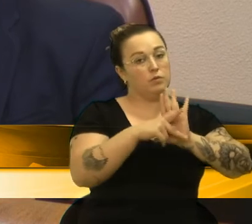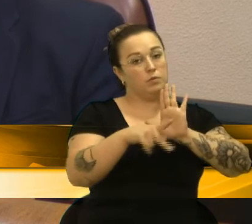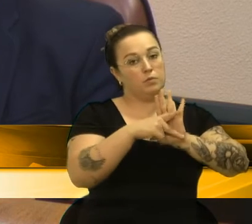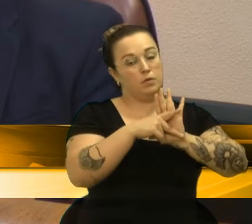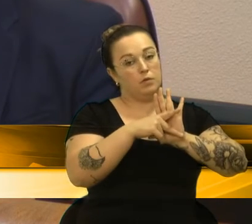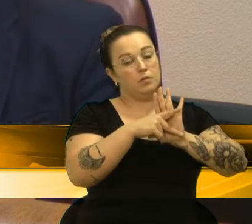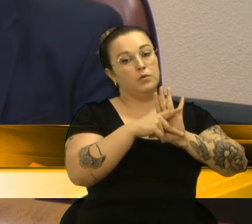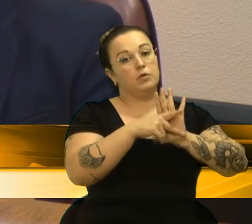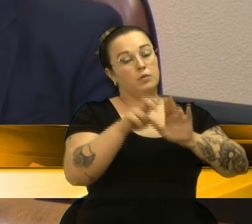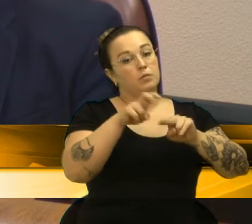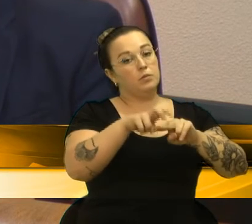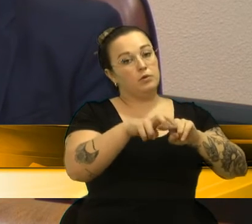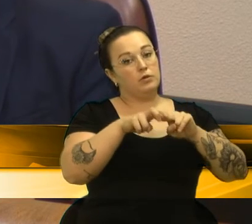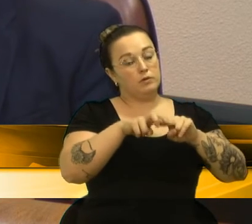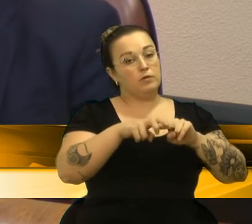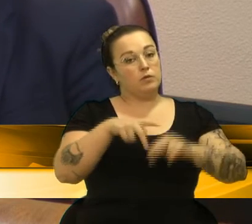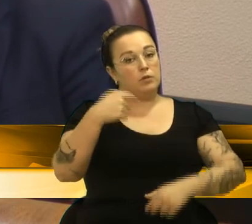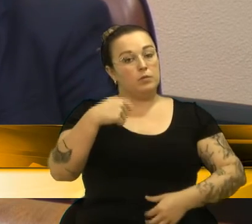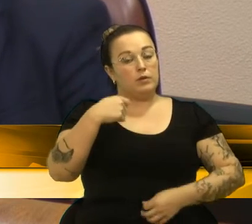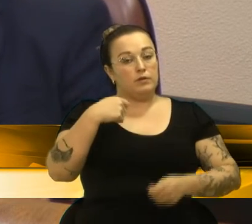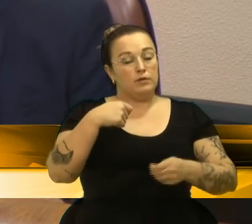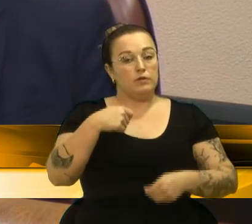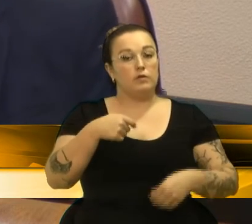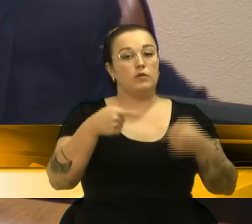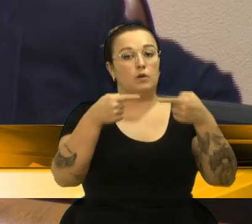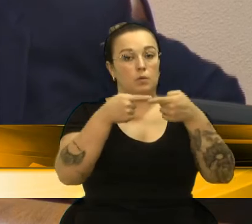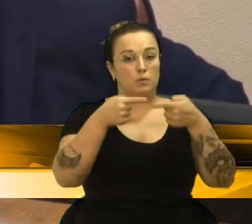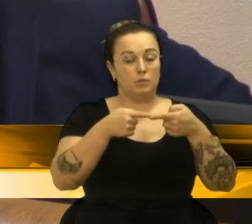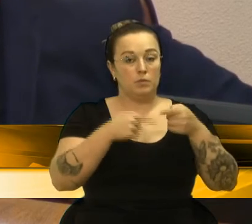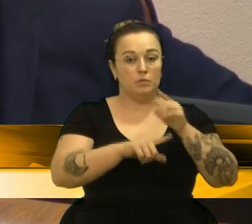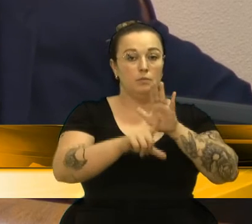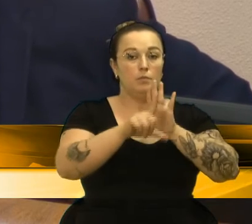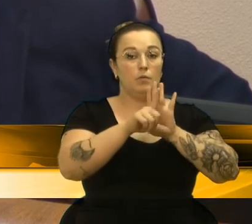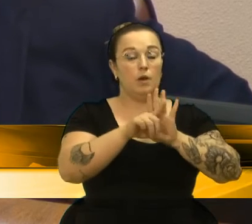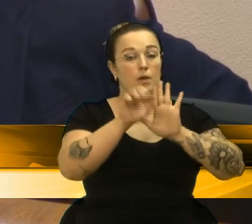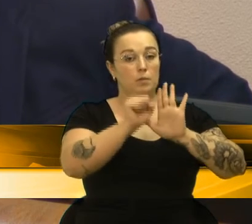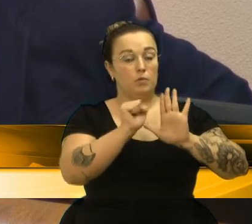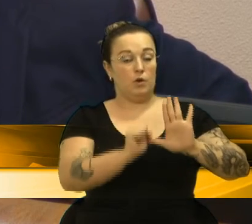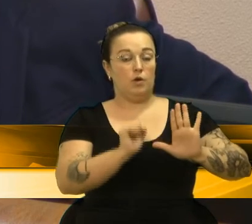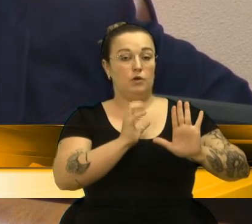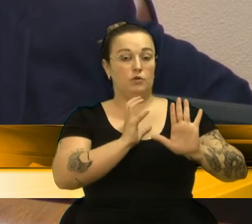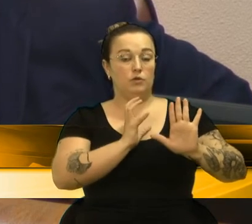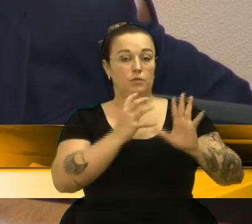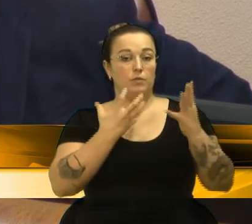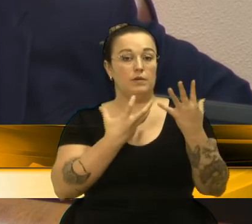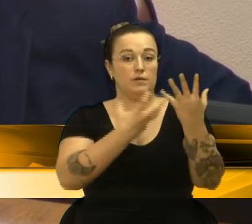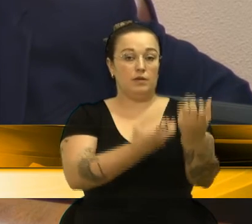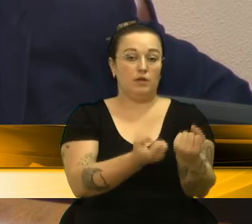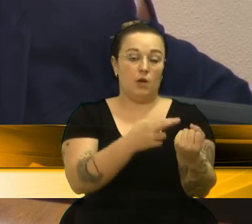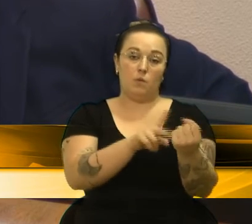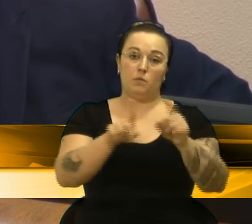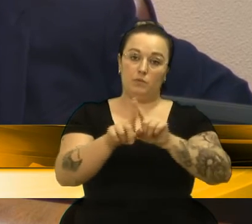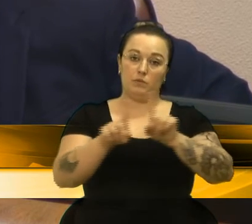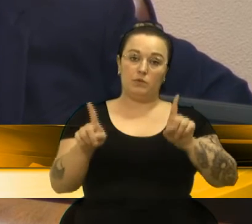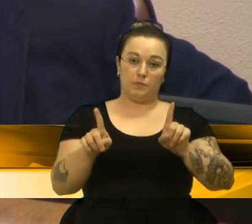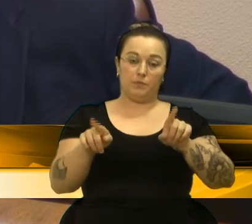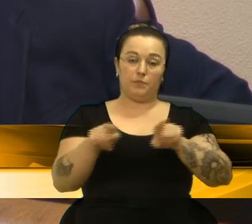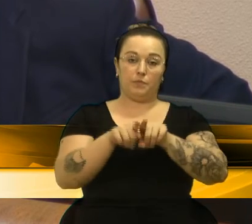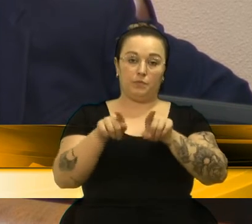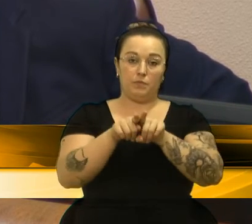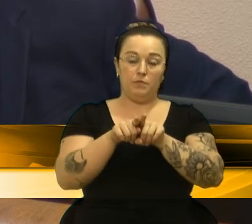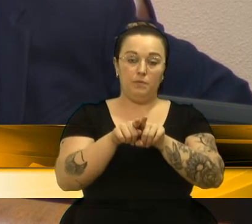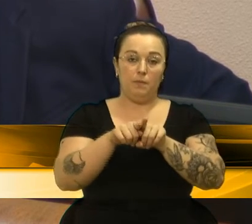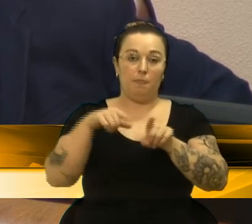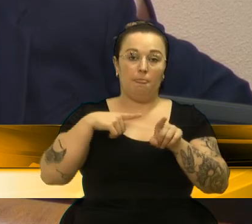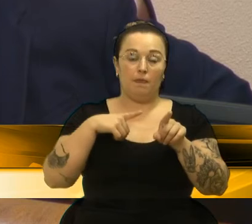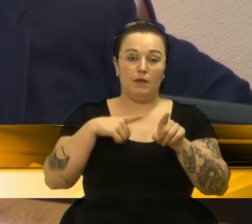por isso mesmo sujeito aos rigores formais legais e à garantia de ampla defesa. É processo autônomo e independente da ação penal do crime de responsabilidade,